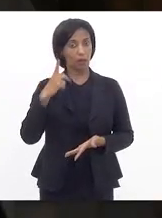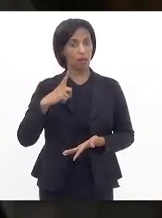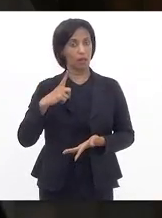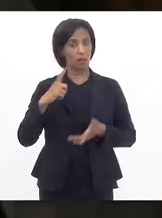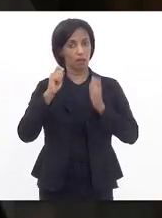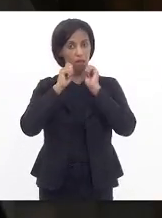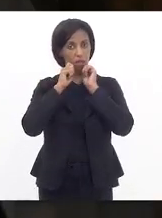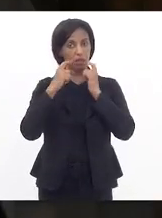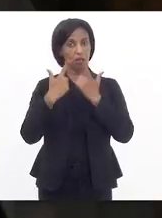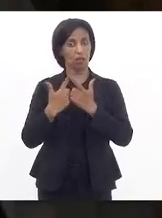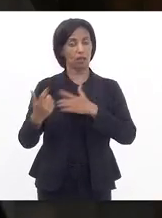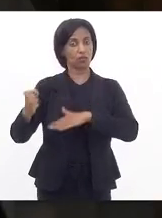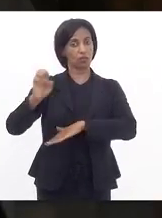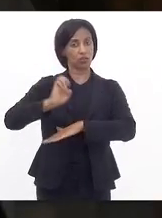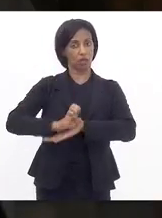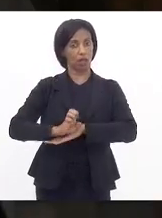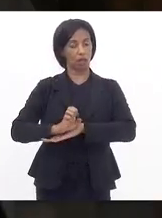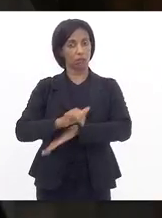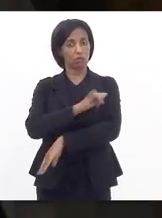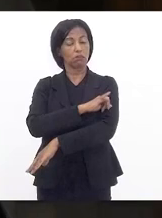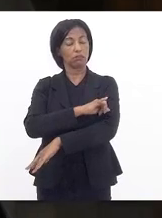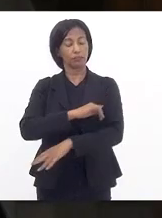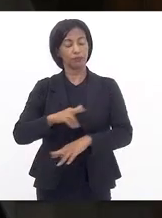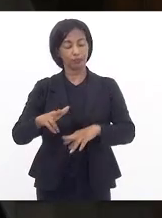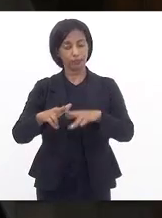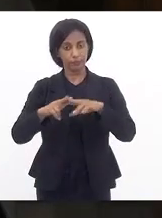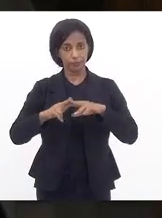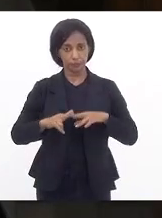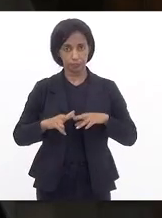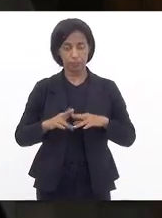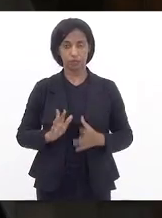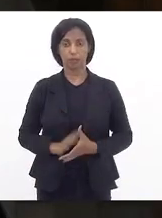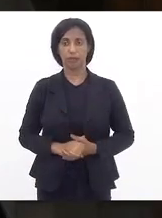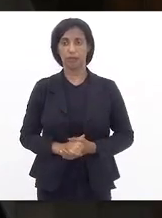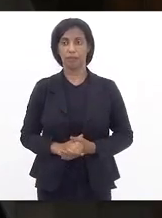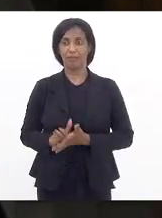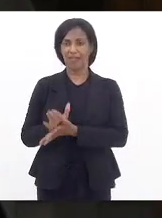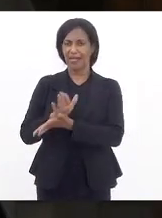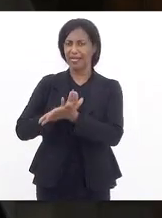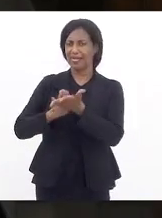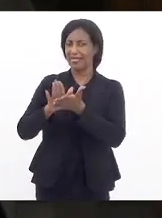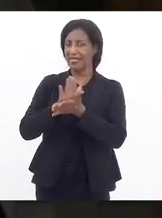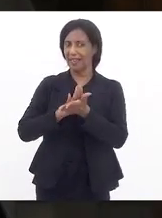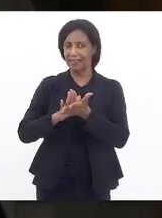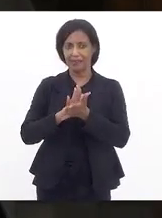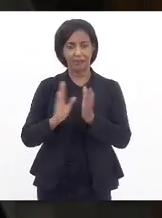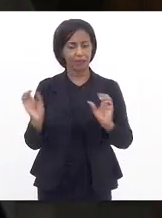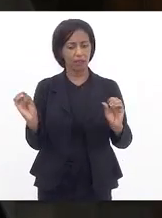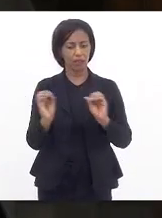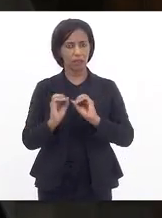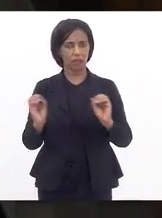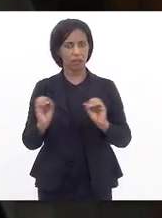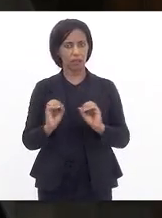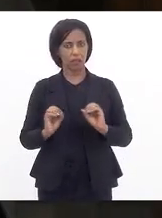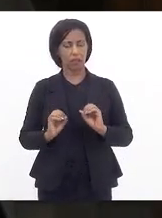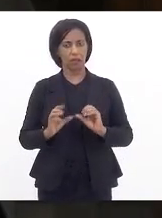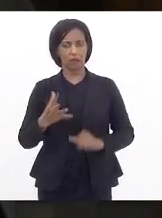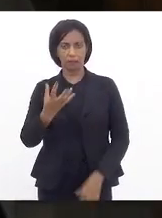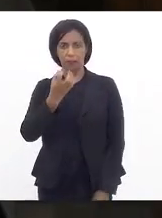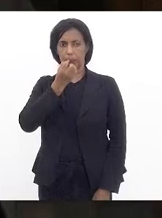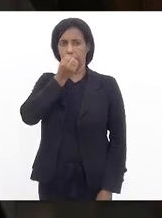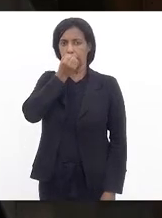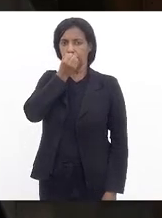Legislativa do Estado do Rio de Janeiro por isso é nada nem ninguém vai me